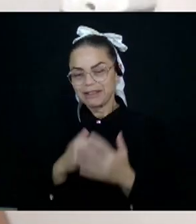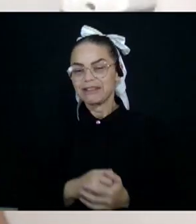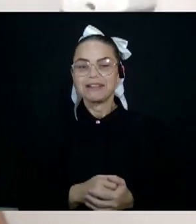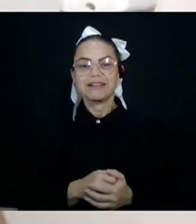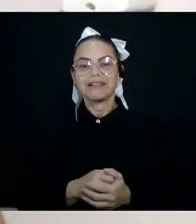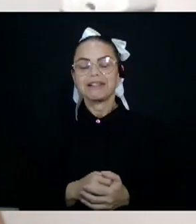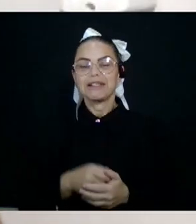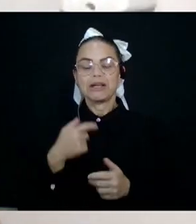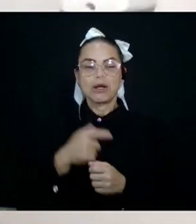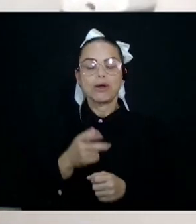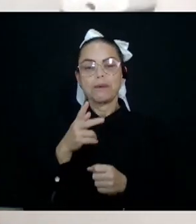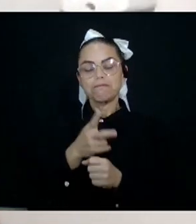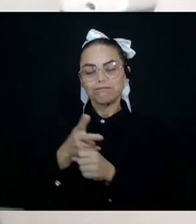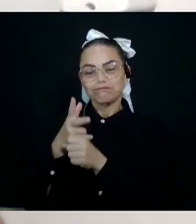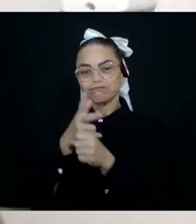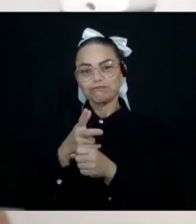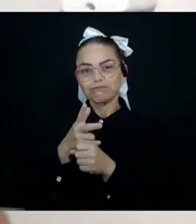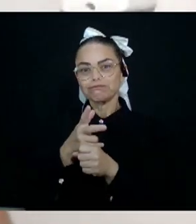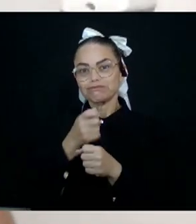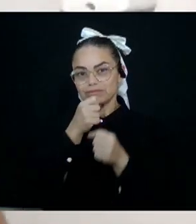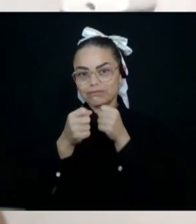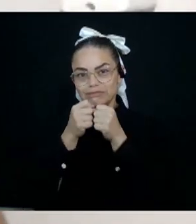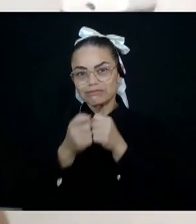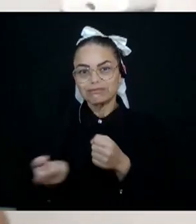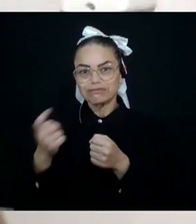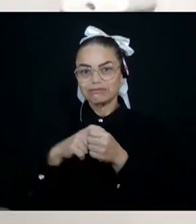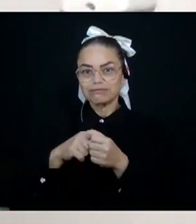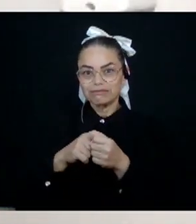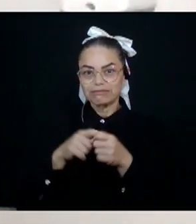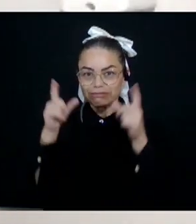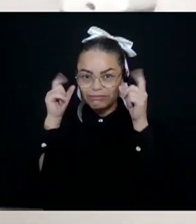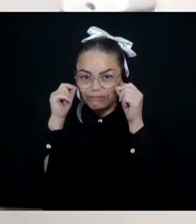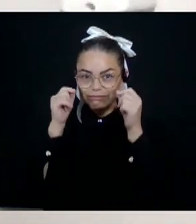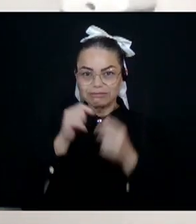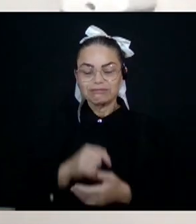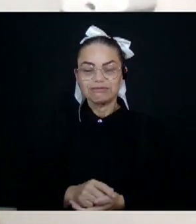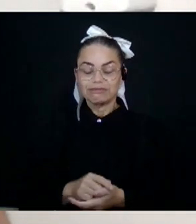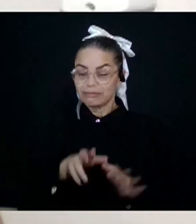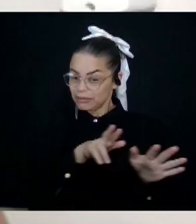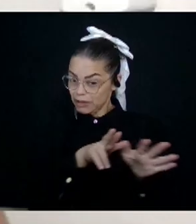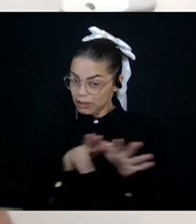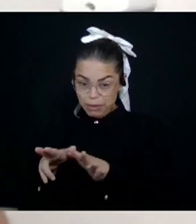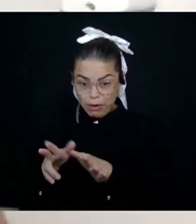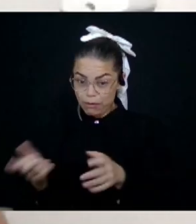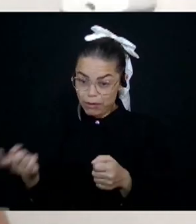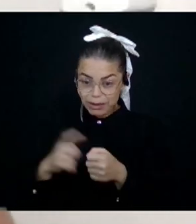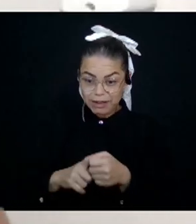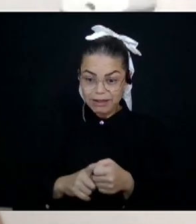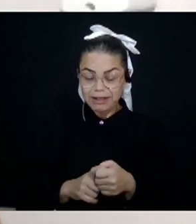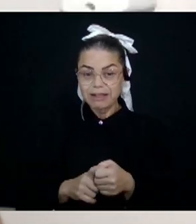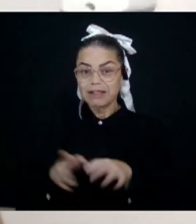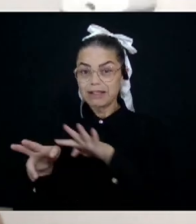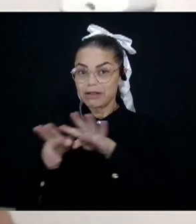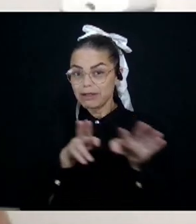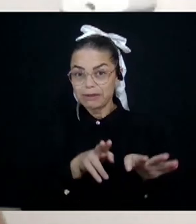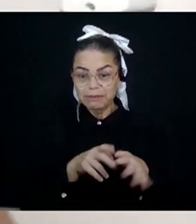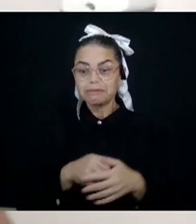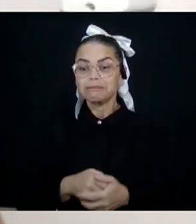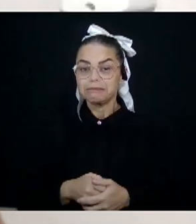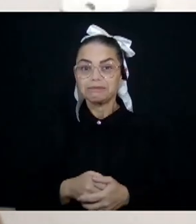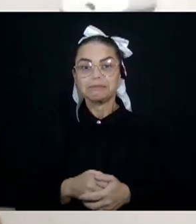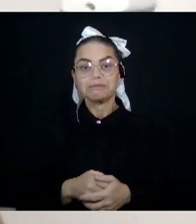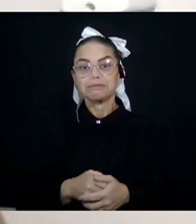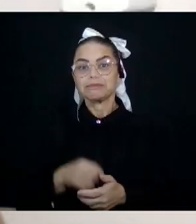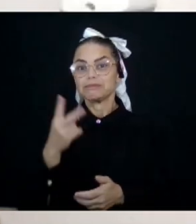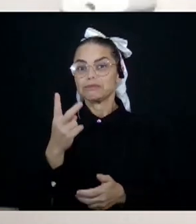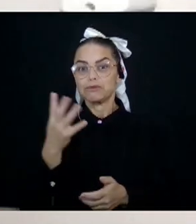intensos, e eu só consegui regular o meu sono em si essa semana. Até semana passada, eu estava indo dormir 2,